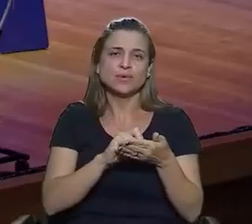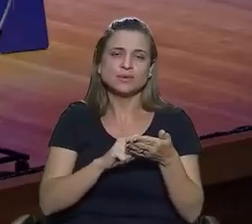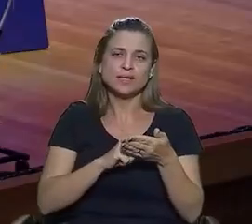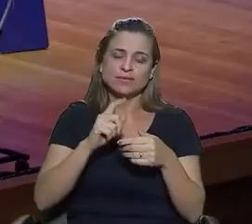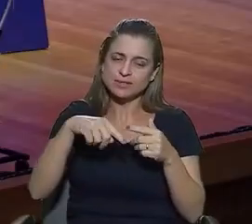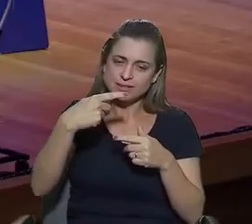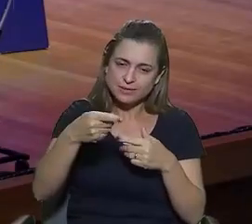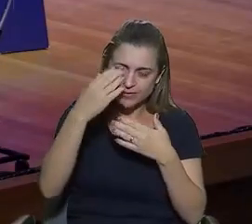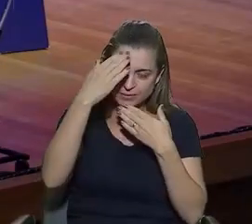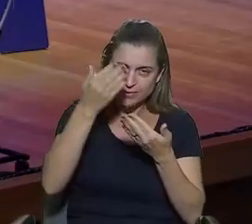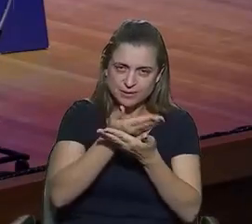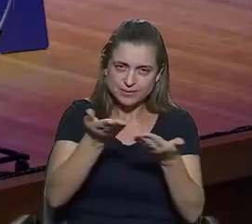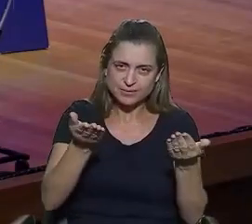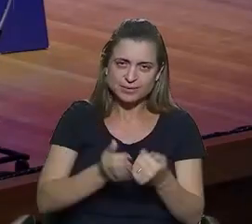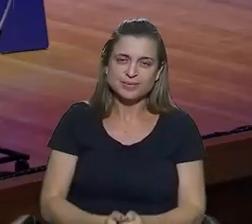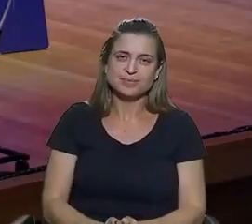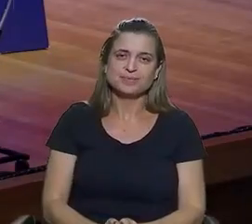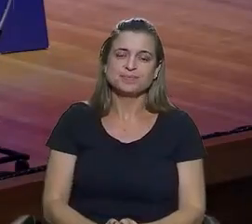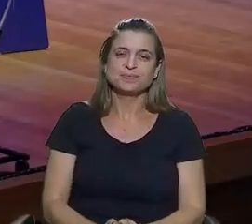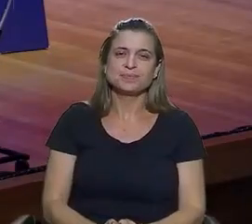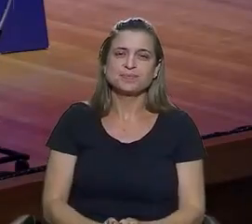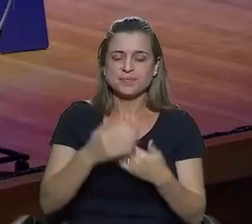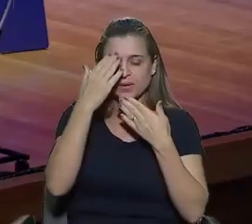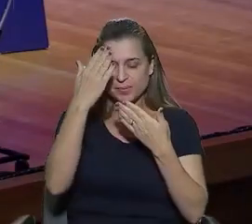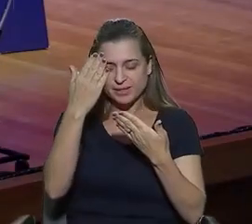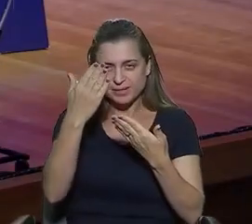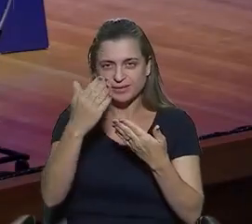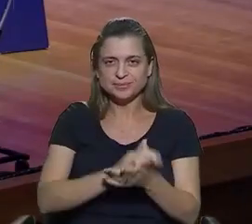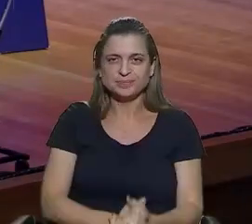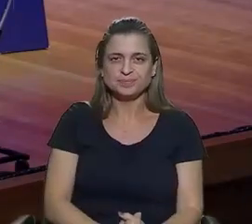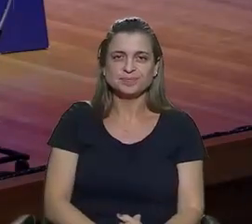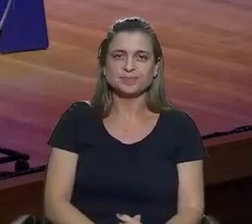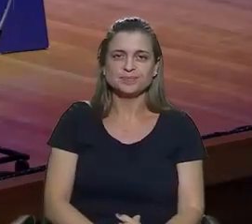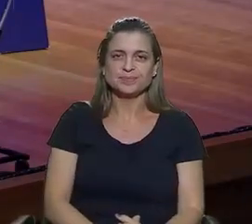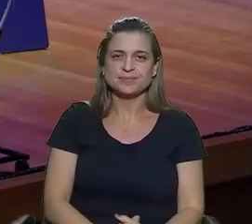E obrigada a vocês pela escuta. Obrigado, Geni. Obrigado. Obrigada.